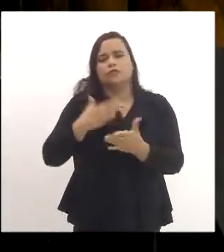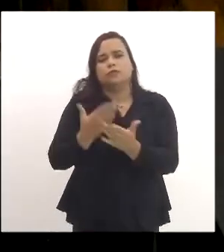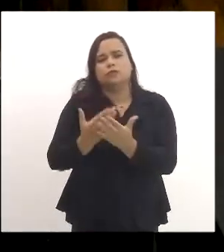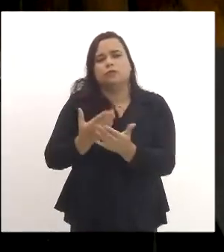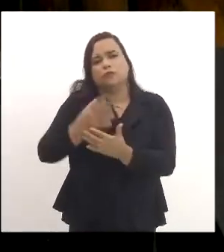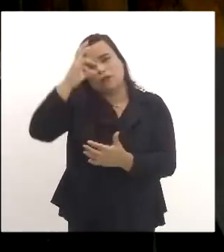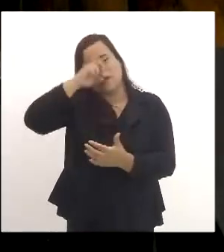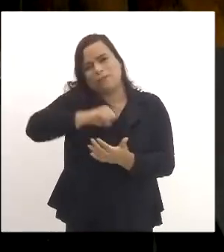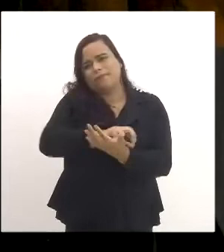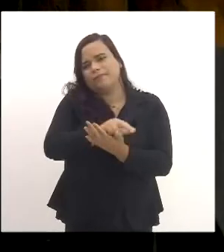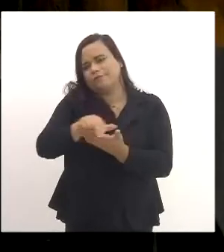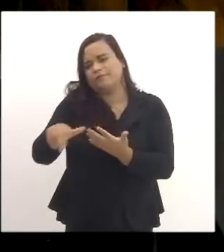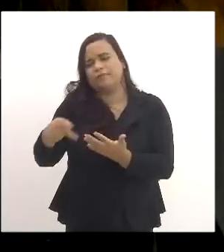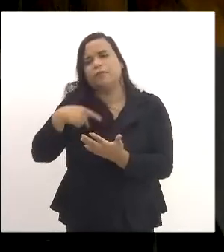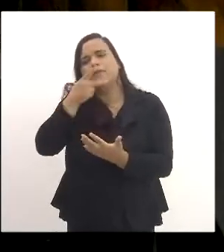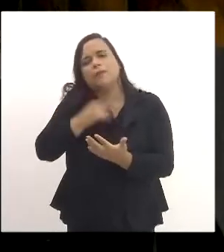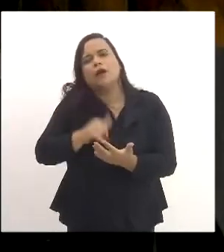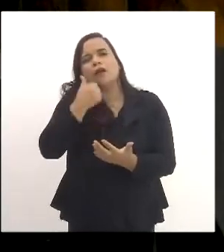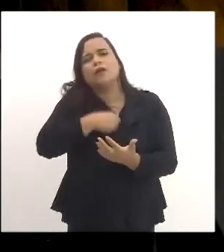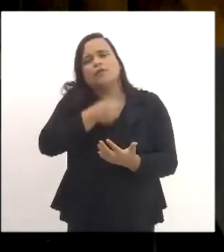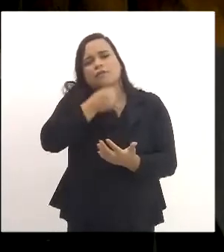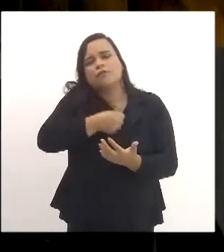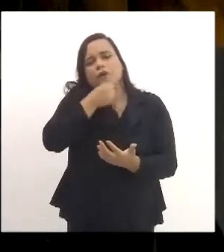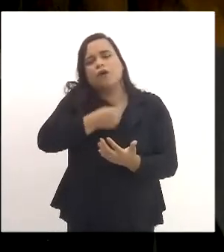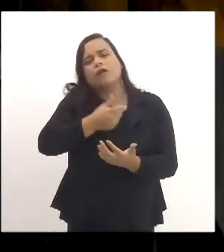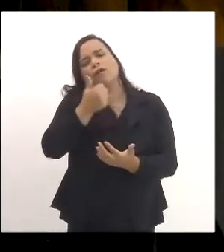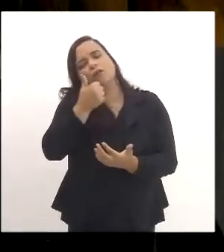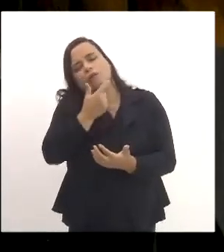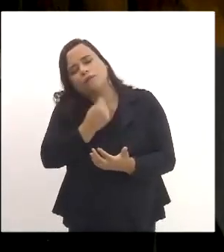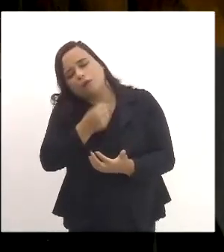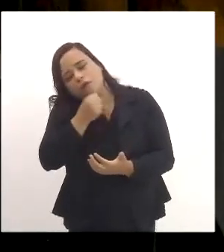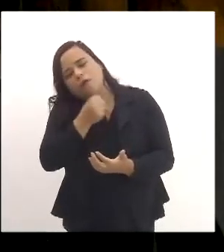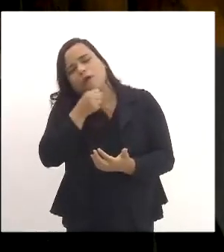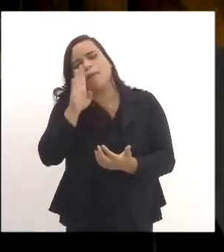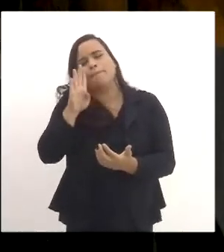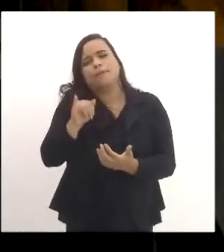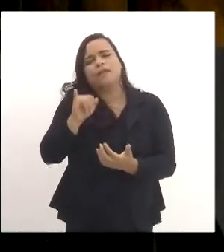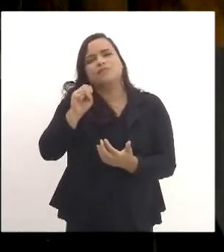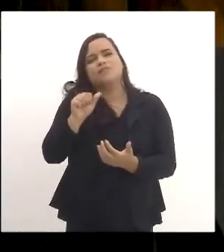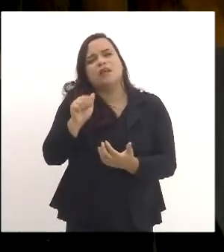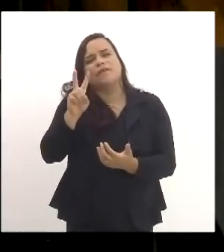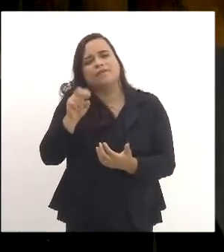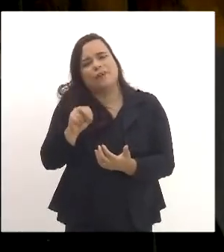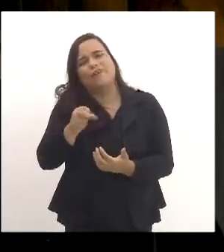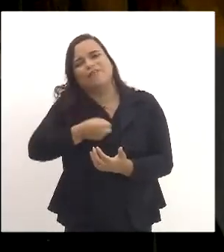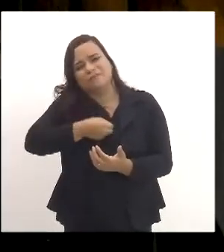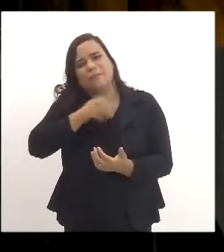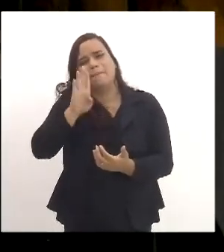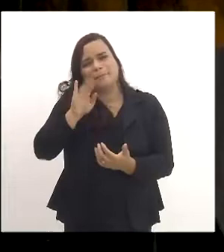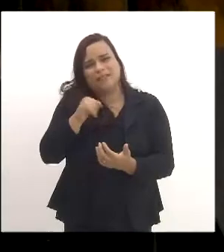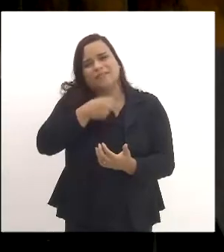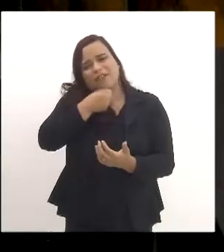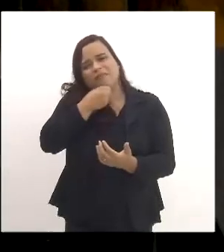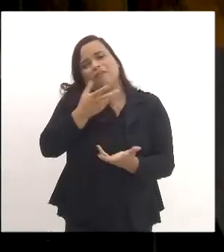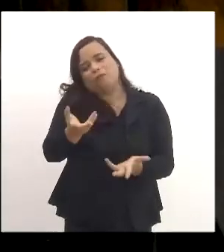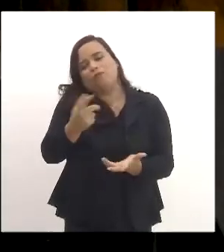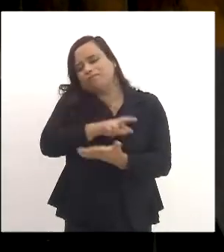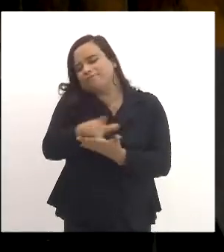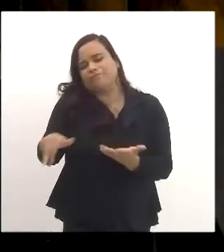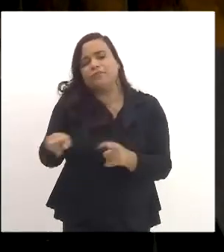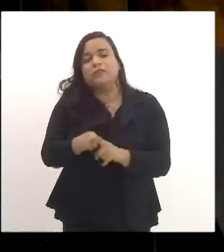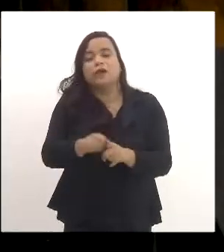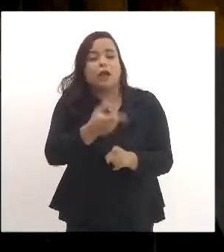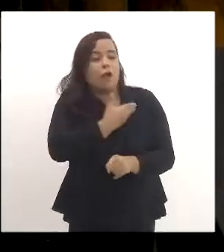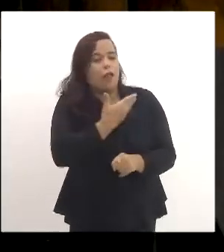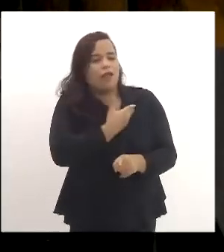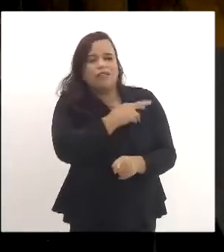muito com os meus pais, com os meus avós, com os meus bisavós, todos educadores, mas aprendi ainda mais com os meus colegas, muitos deles aqui no